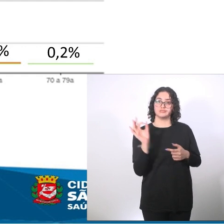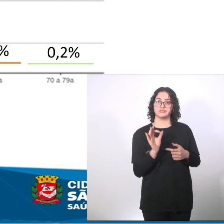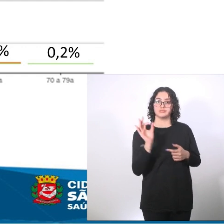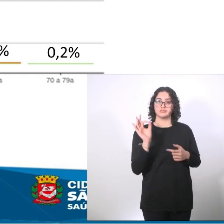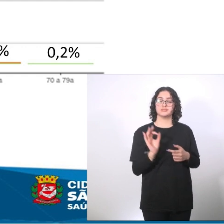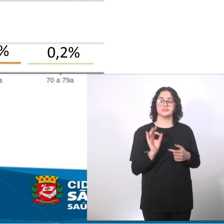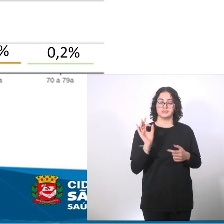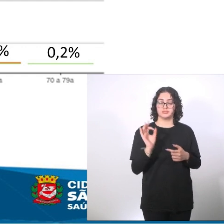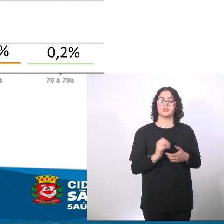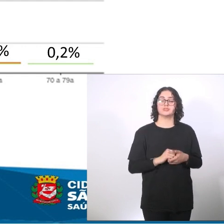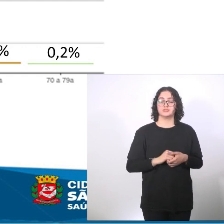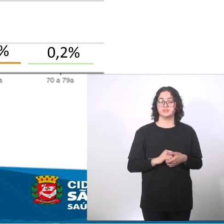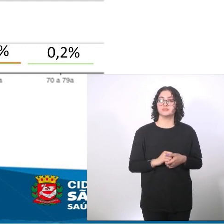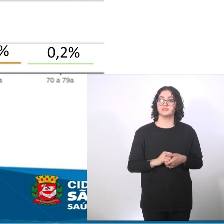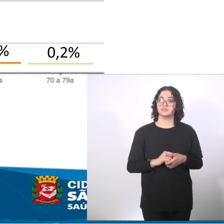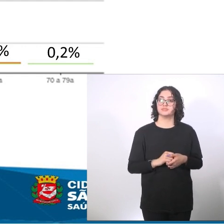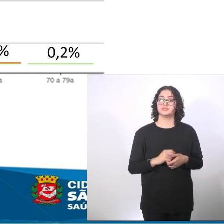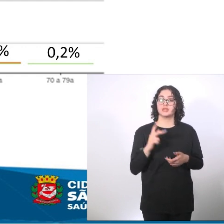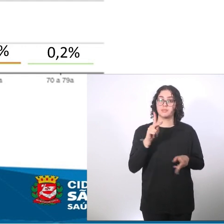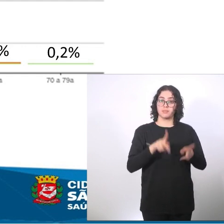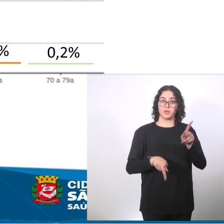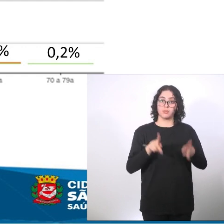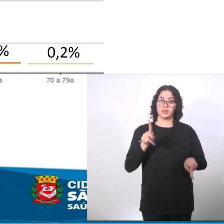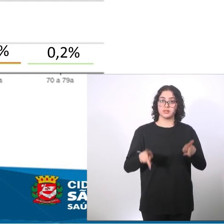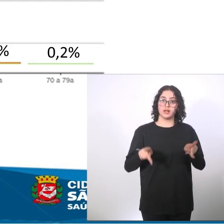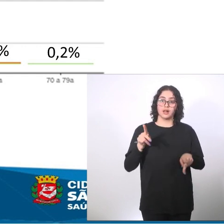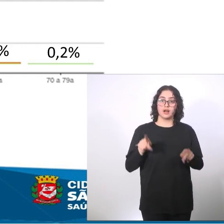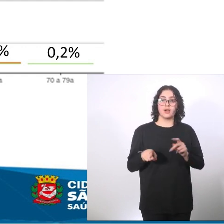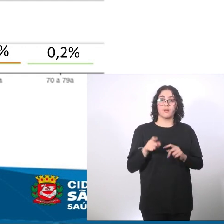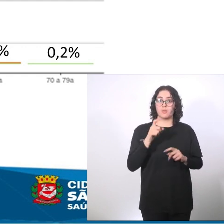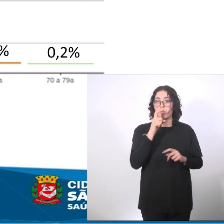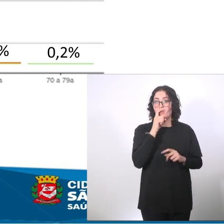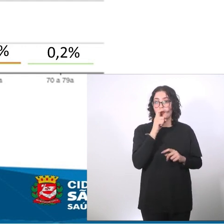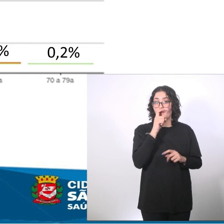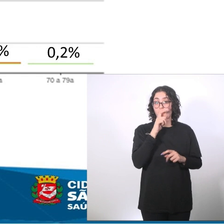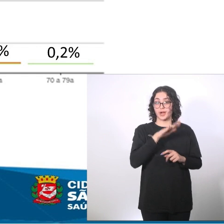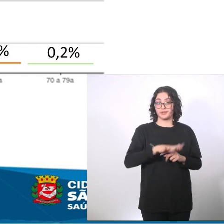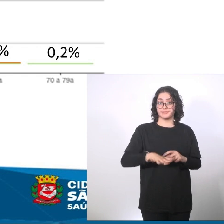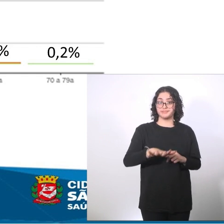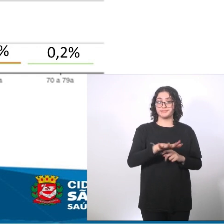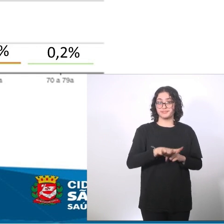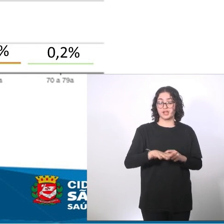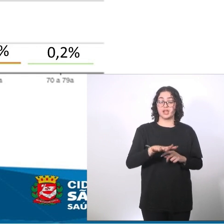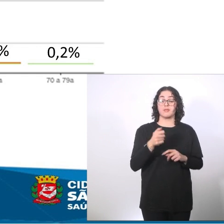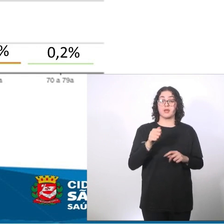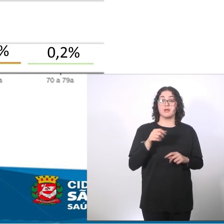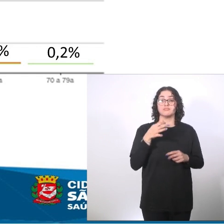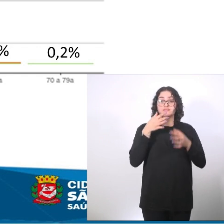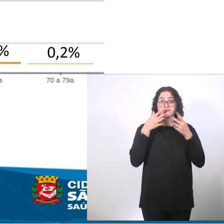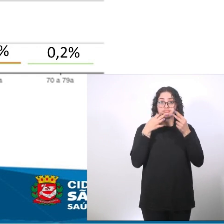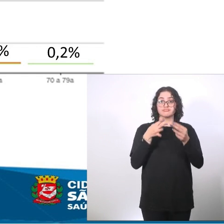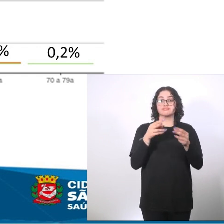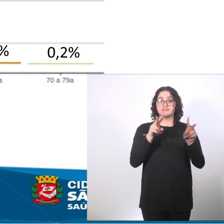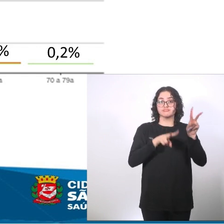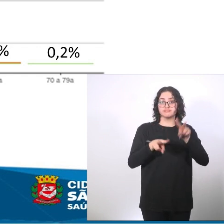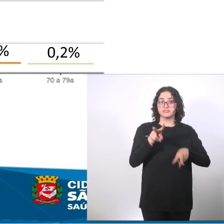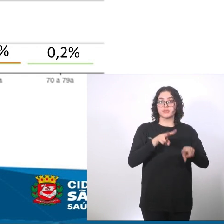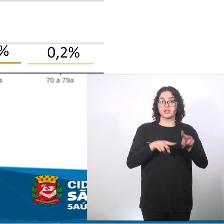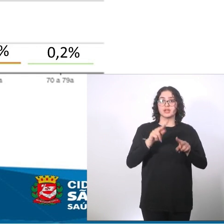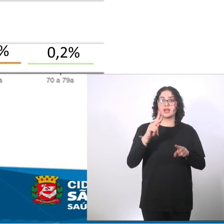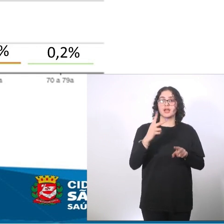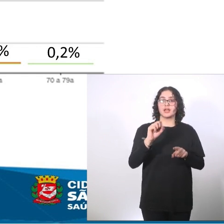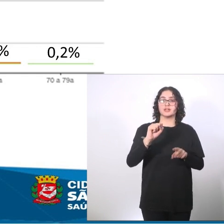47,7%. E também na população masculina, temos observado de